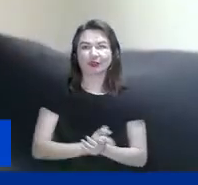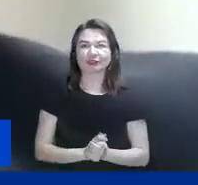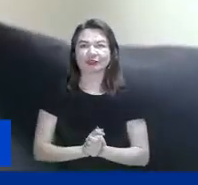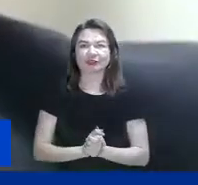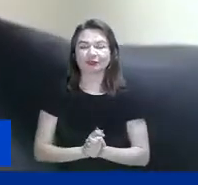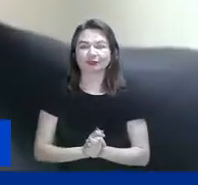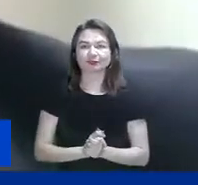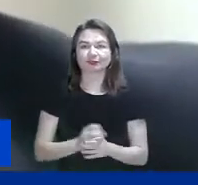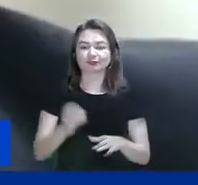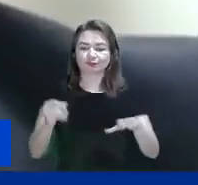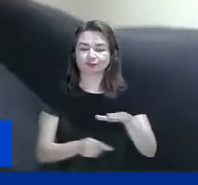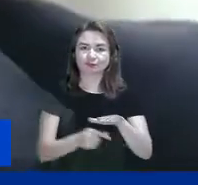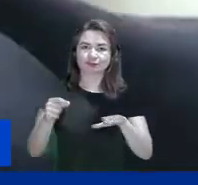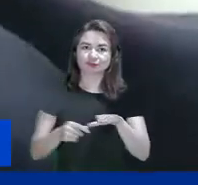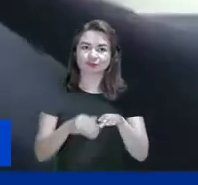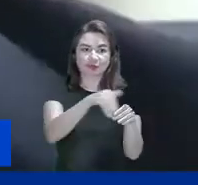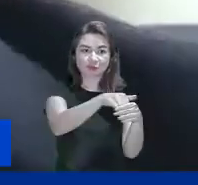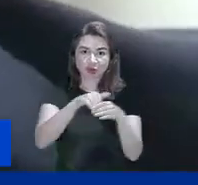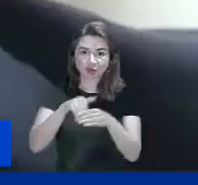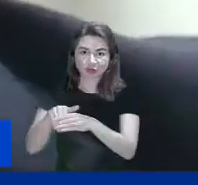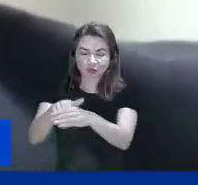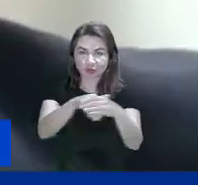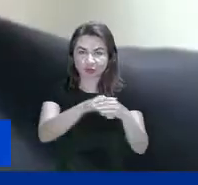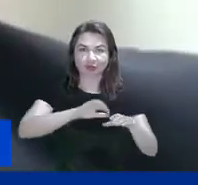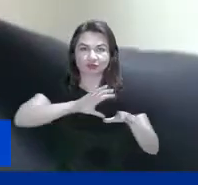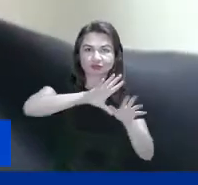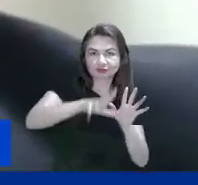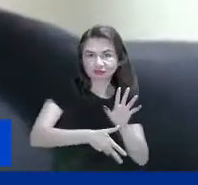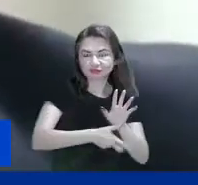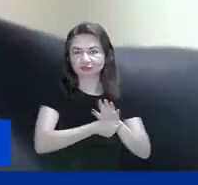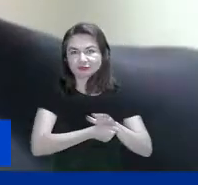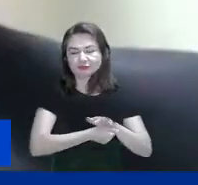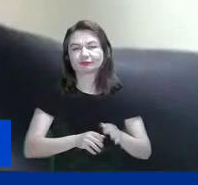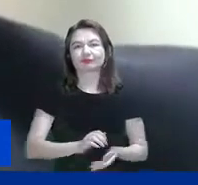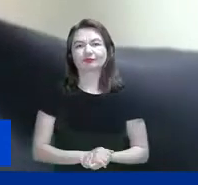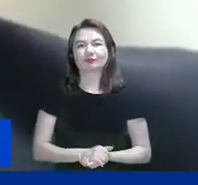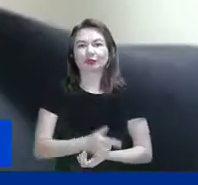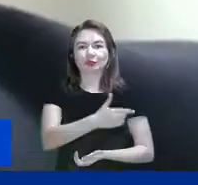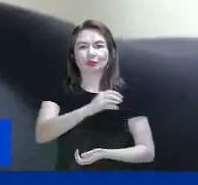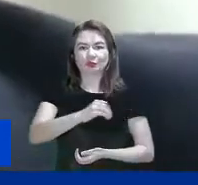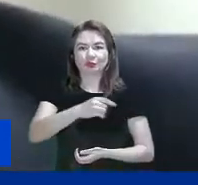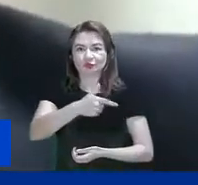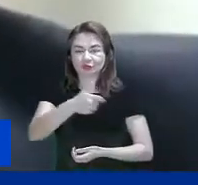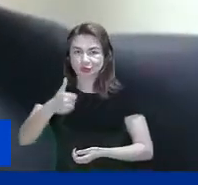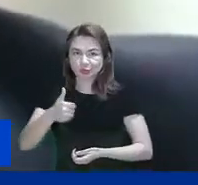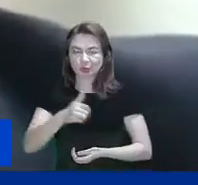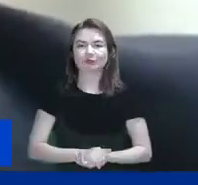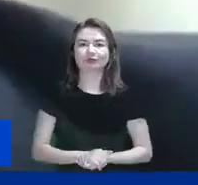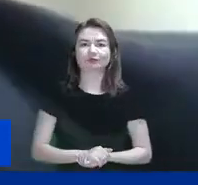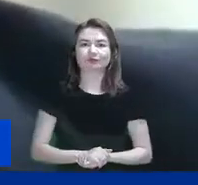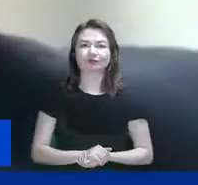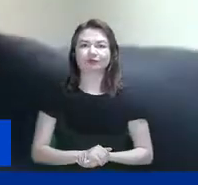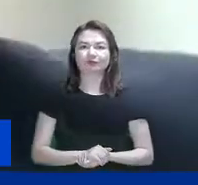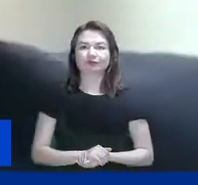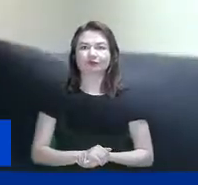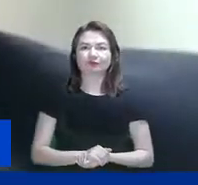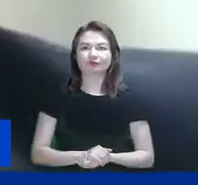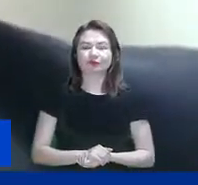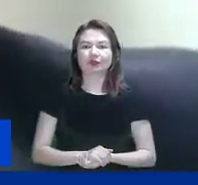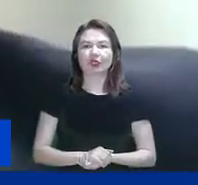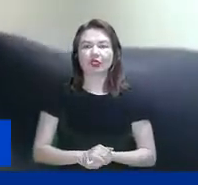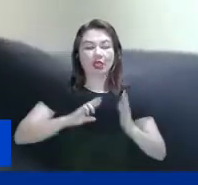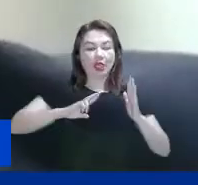de sufrágio número 06043, de 2021, relatora é a juíza Paola Santos, o recorrente é